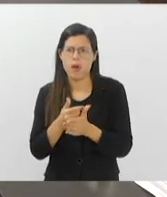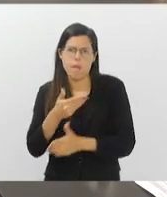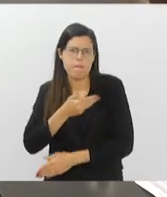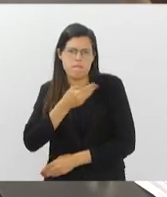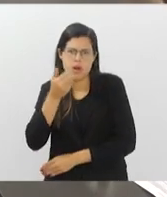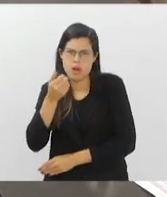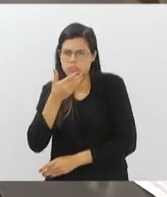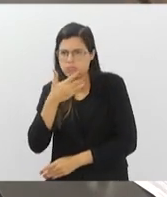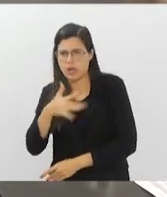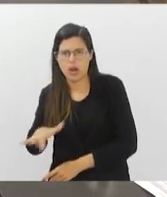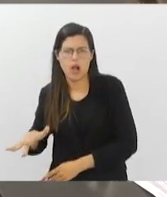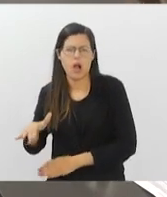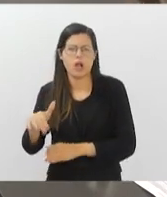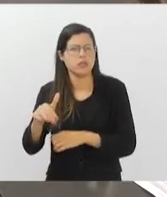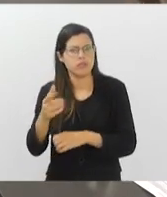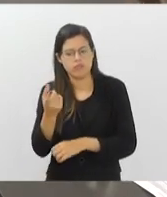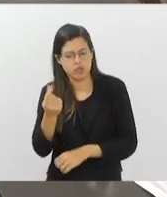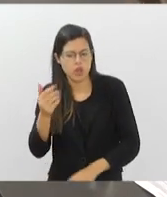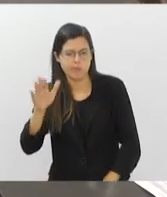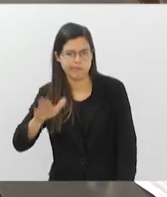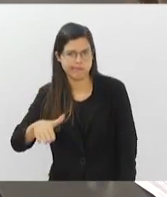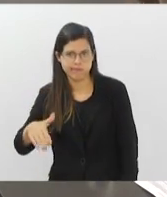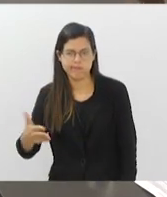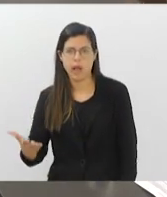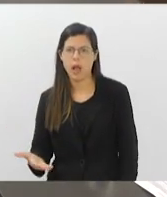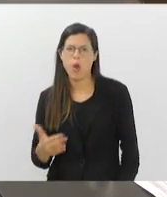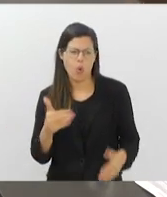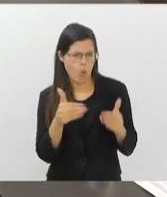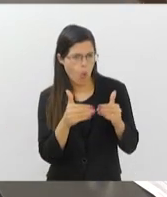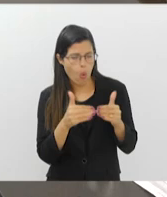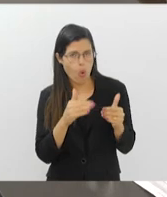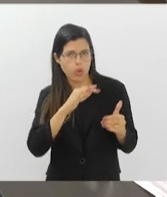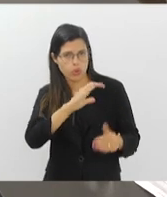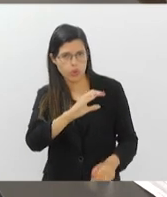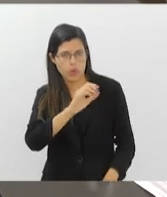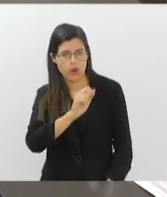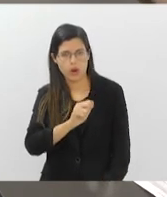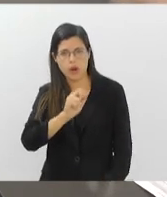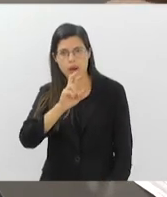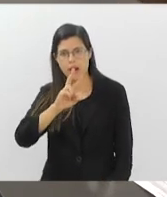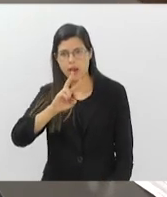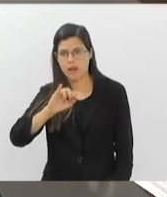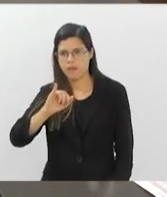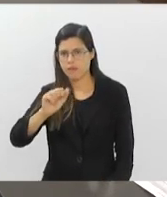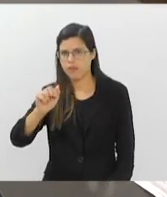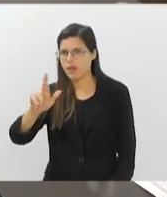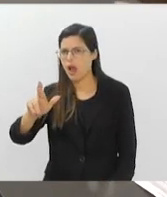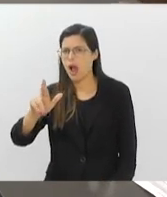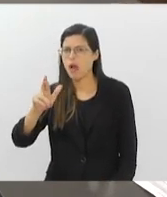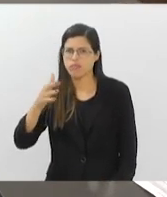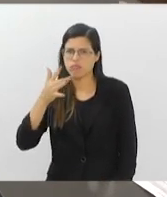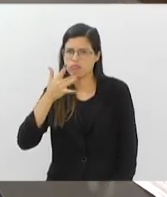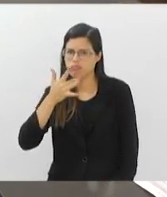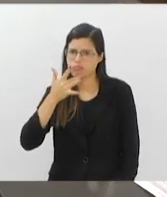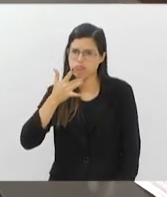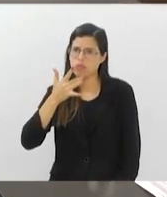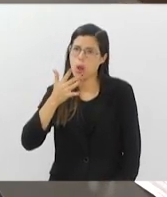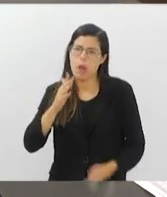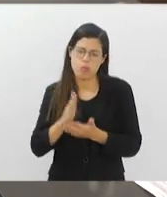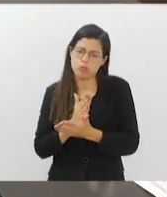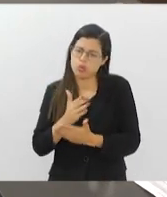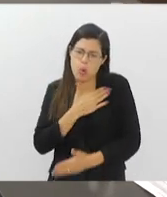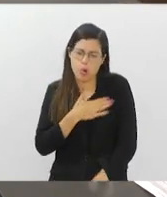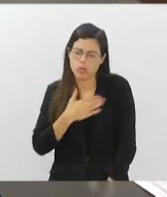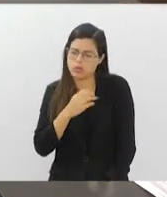crianças, o que é mais barato, realmente concordo com o deputado Luiz Paulo. Caviar, embora bem saboroso para alguns, outros não gostam.